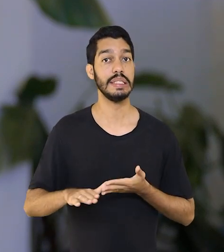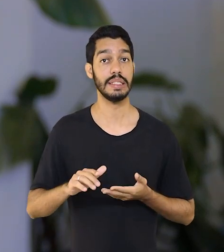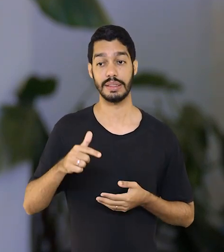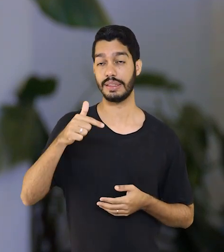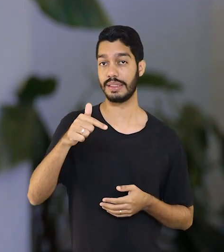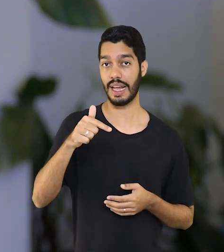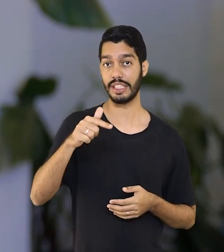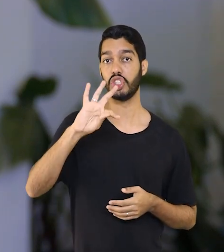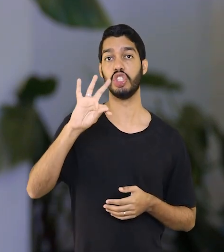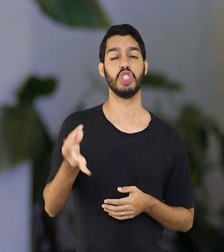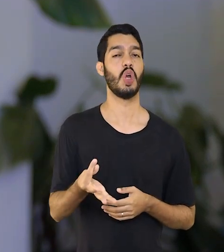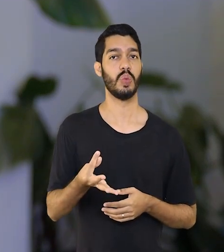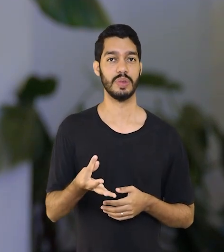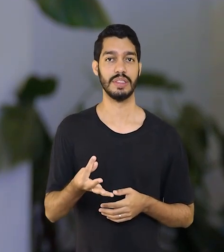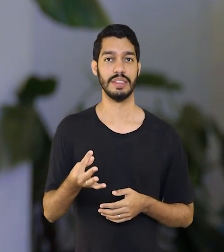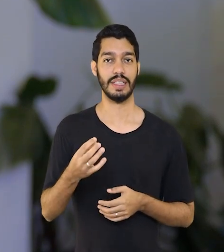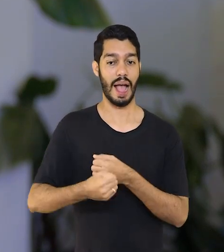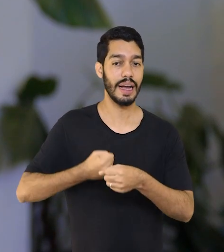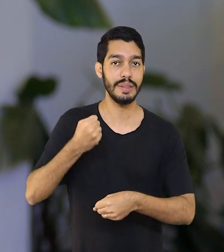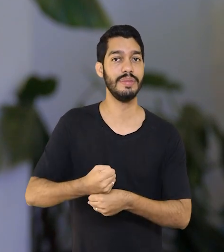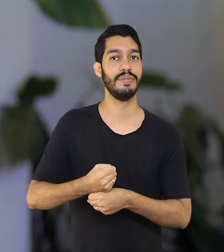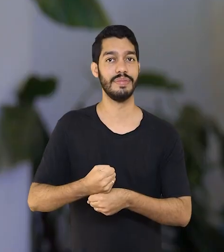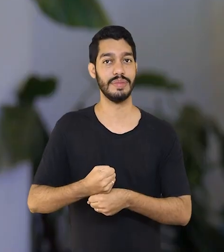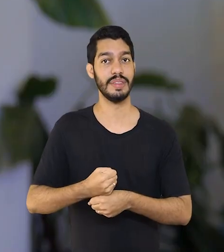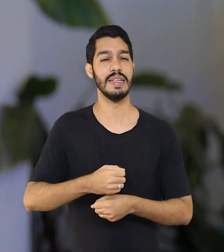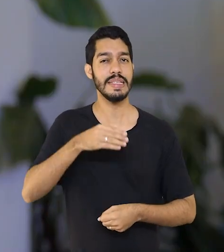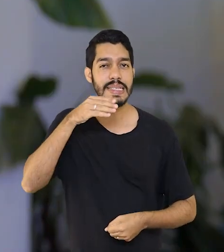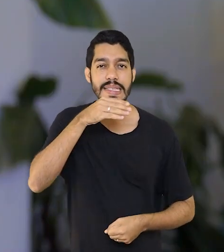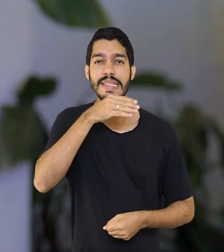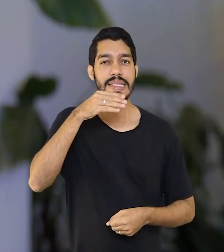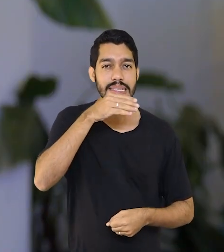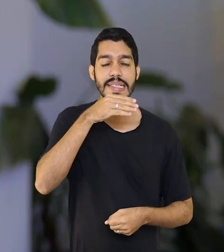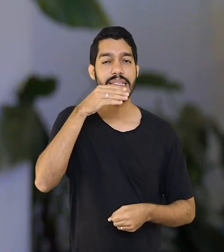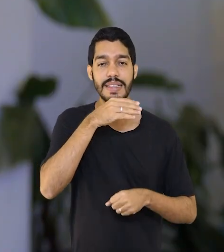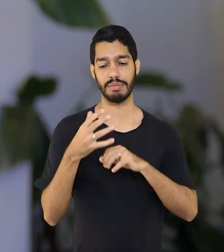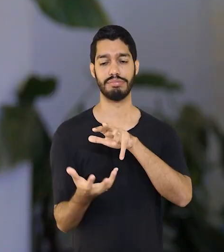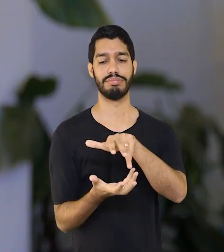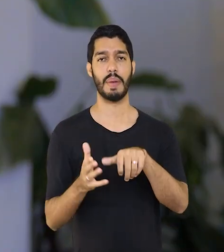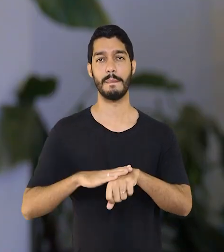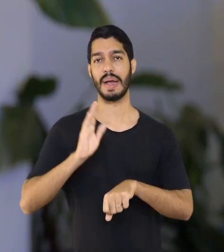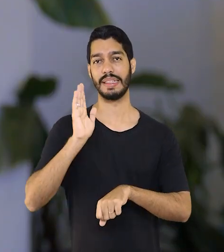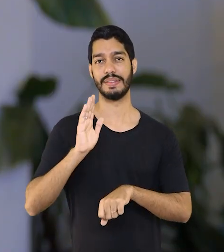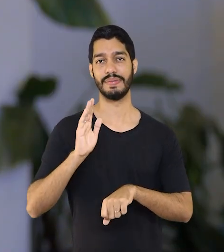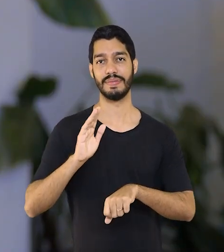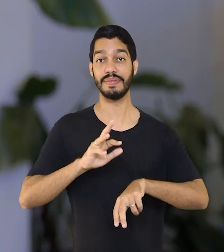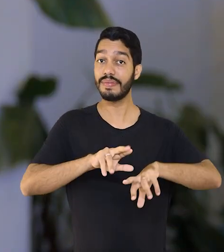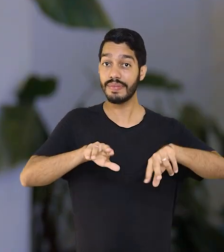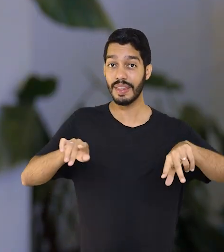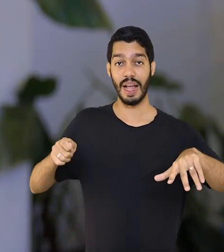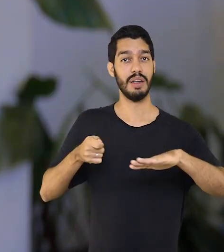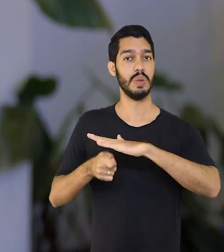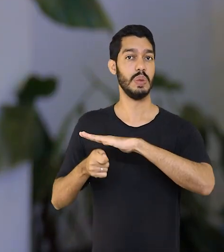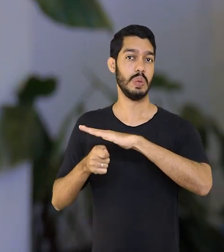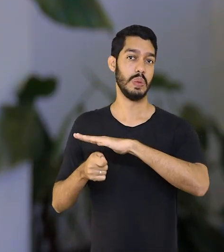discutir, 7 trilhões de dólares por ano para esquentar mais o planeta